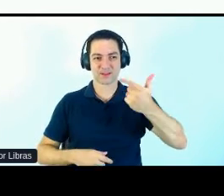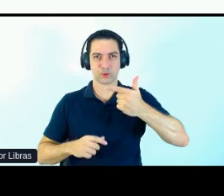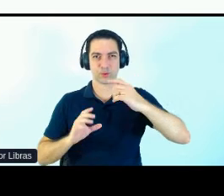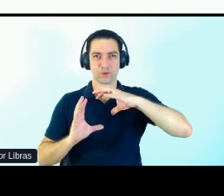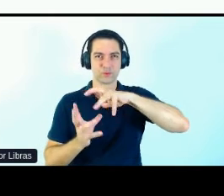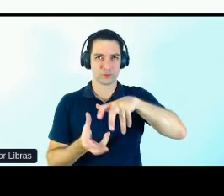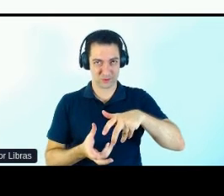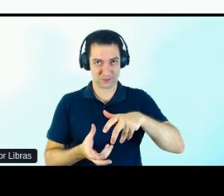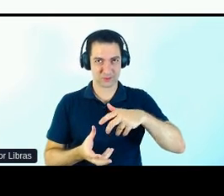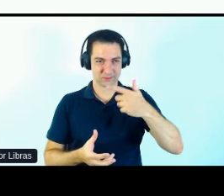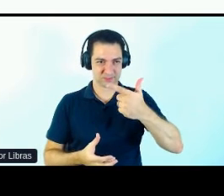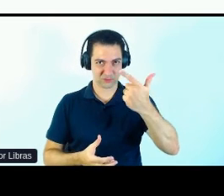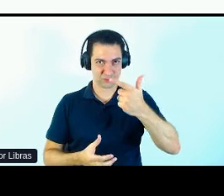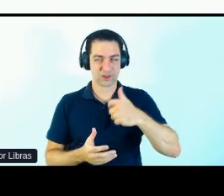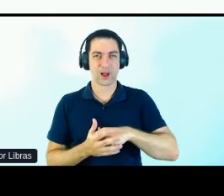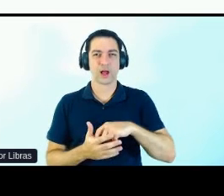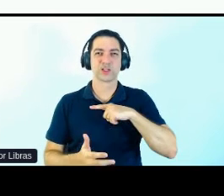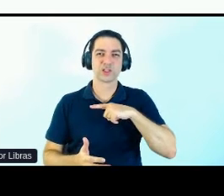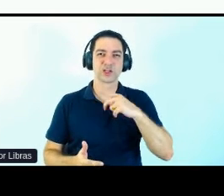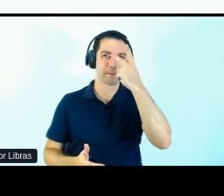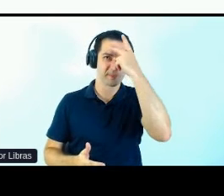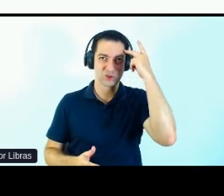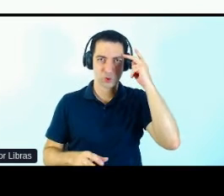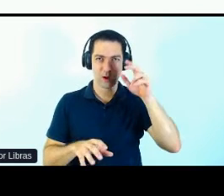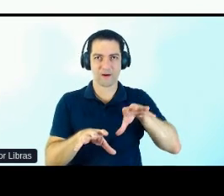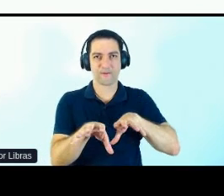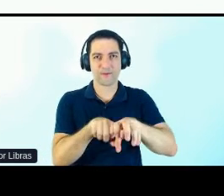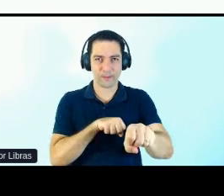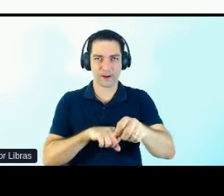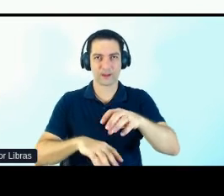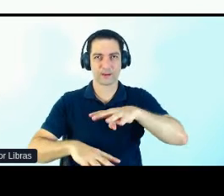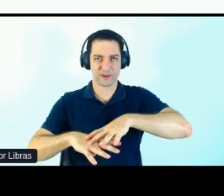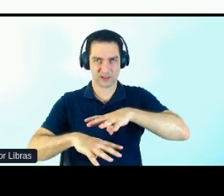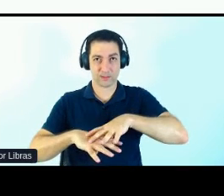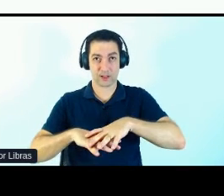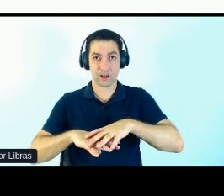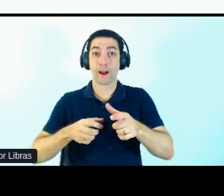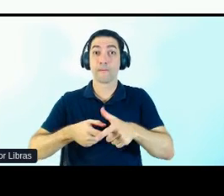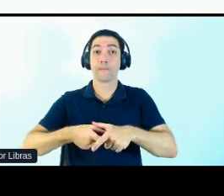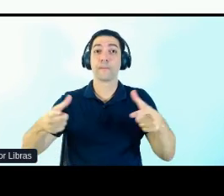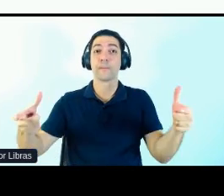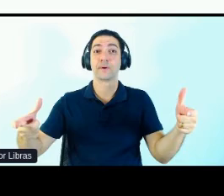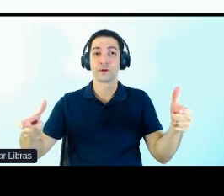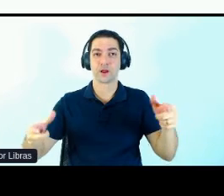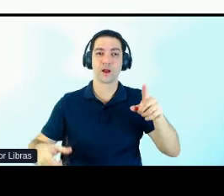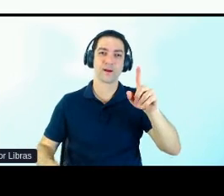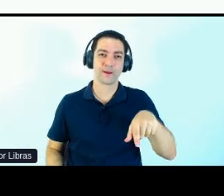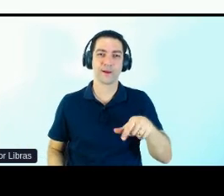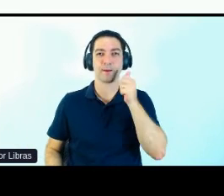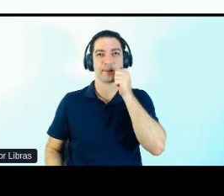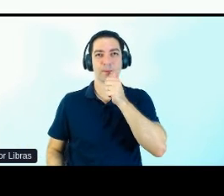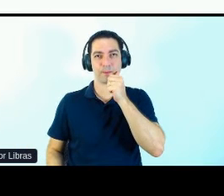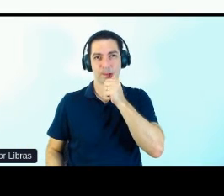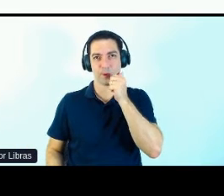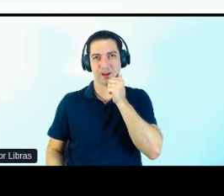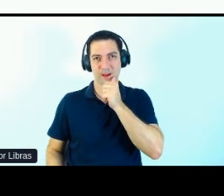matemática, e a maioria delas eram mulheres, já que os homens eles estavam na guerra. O título oficial que essas mulheres